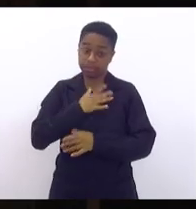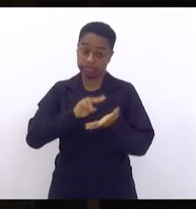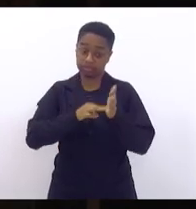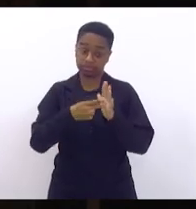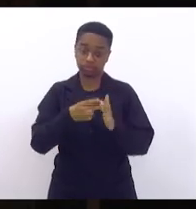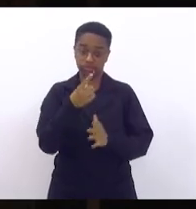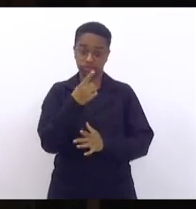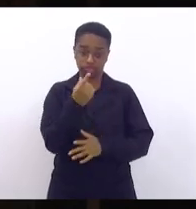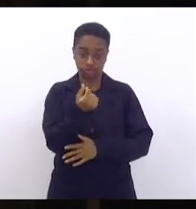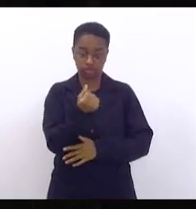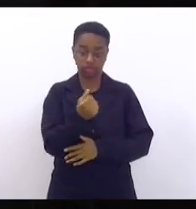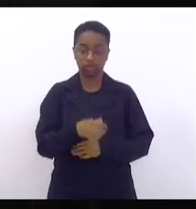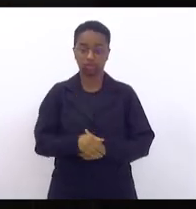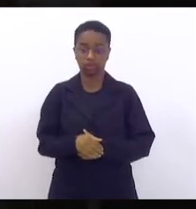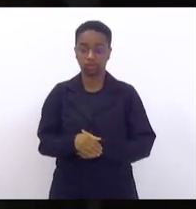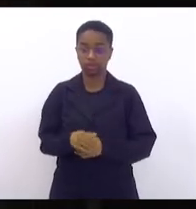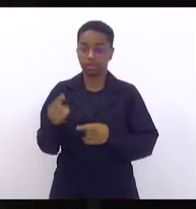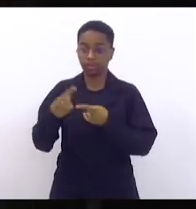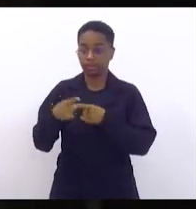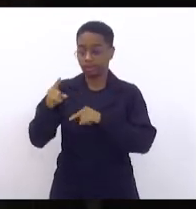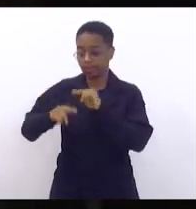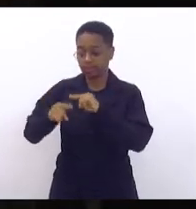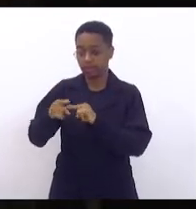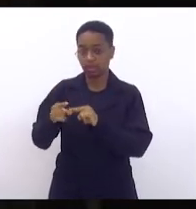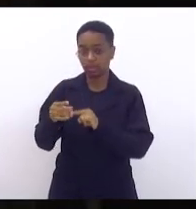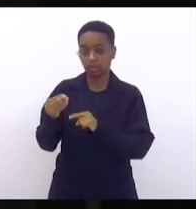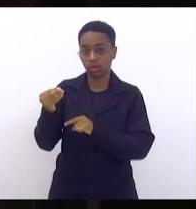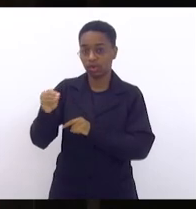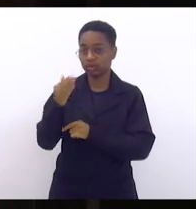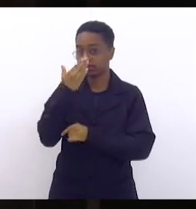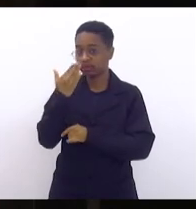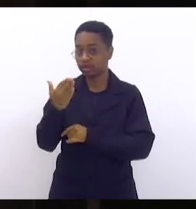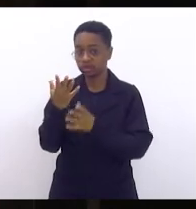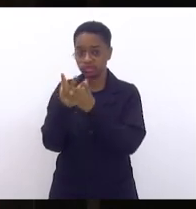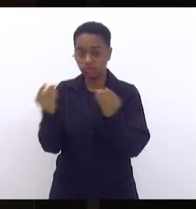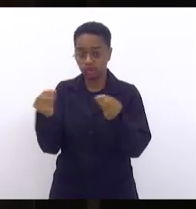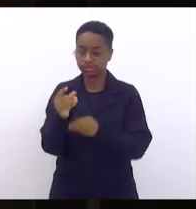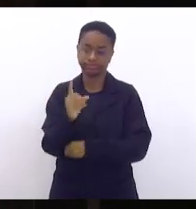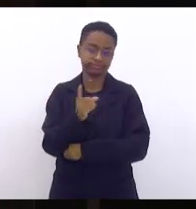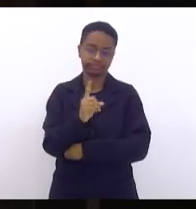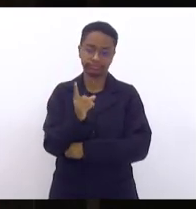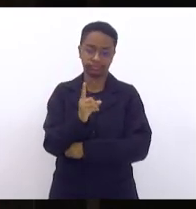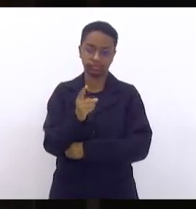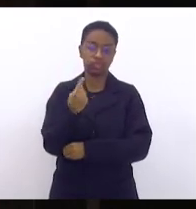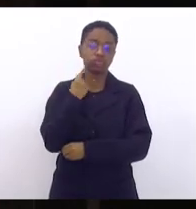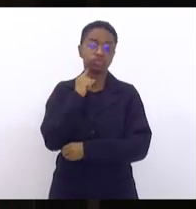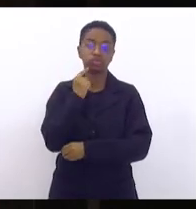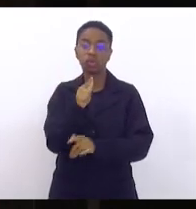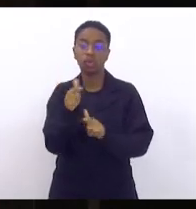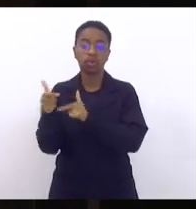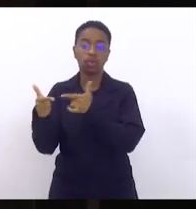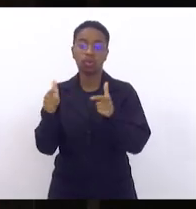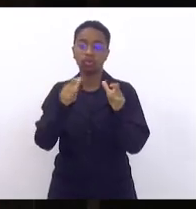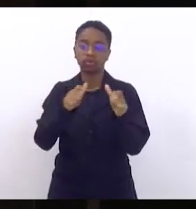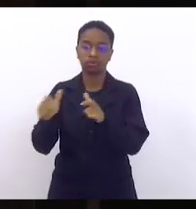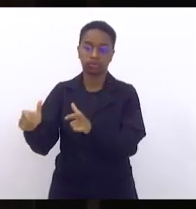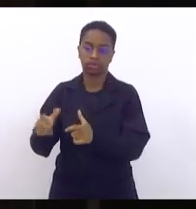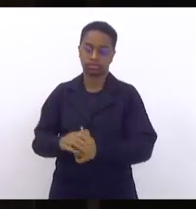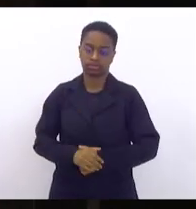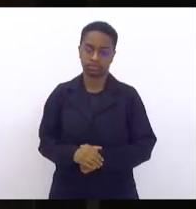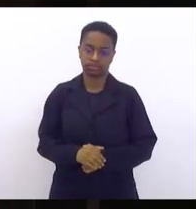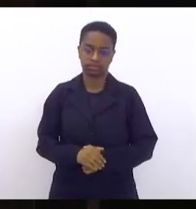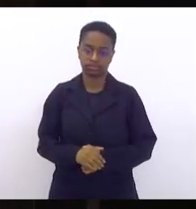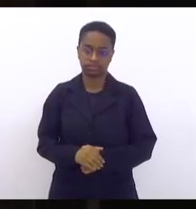pessoal essa matéria prima na tua porta que eu vou sumir com ela não some ela vai poluir um outro lugar aí afora